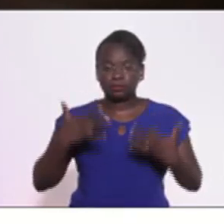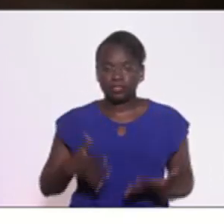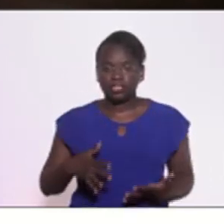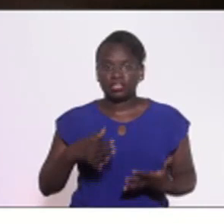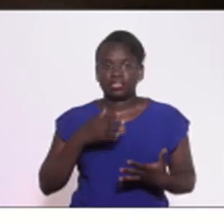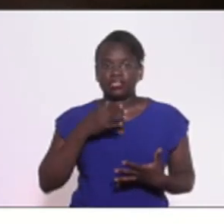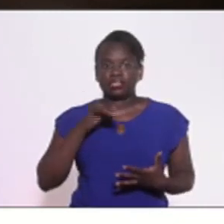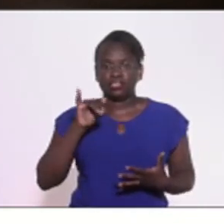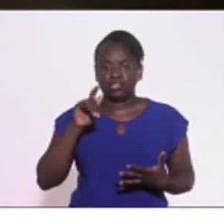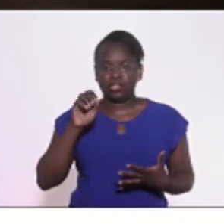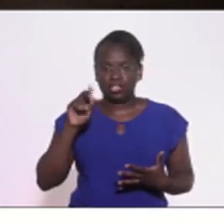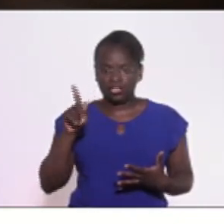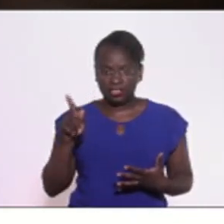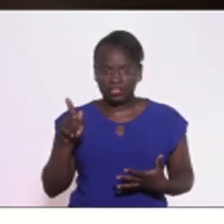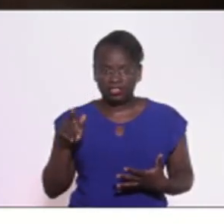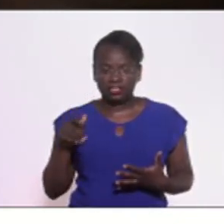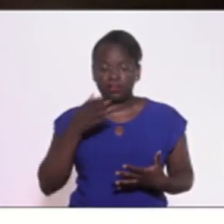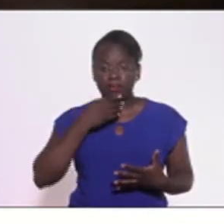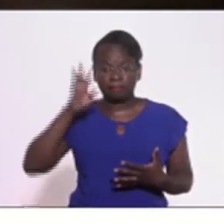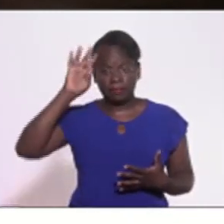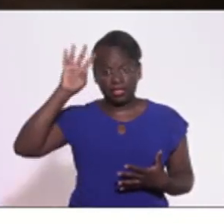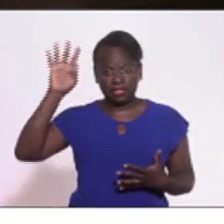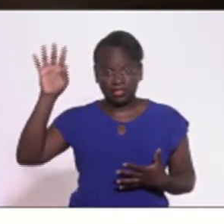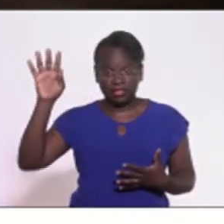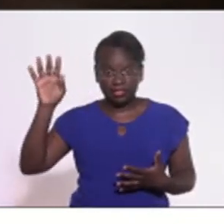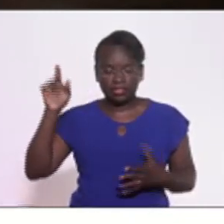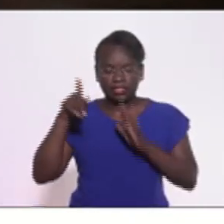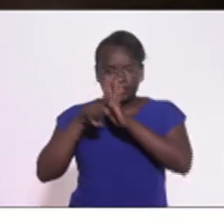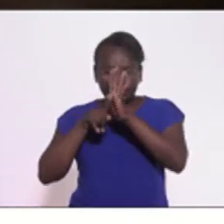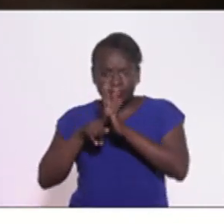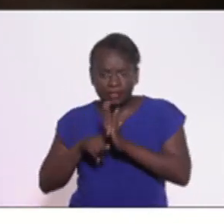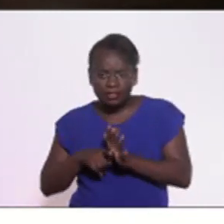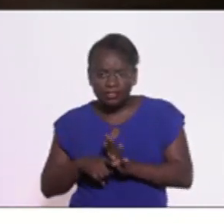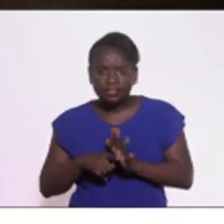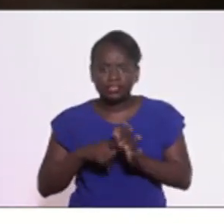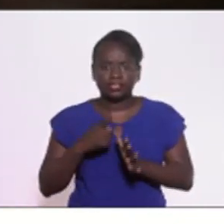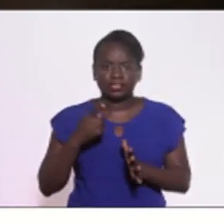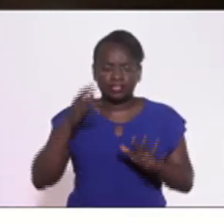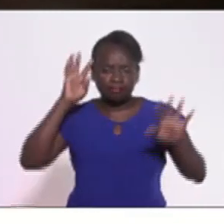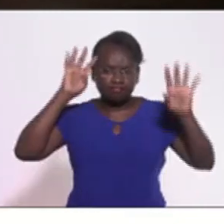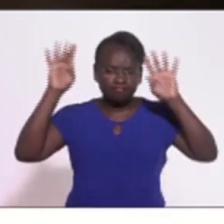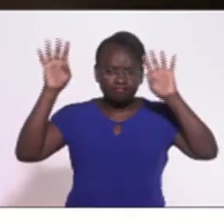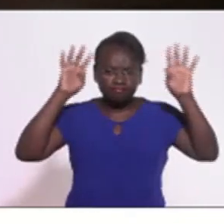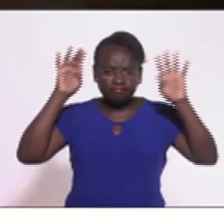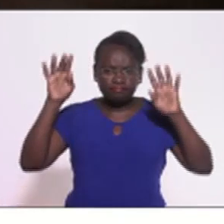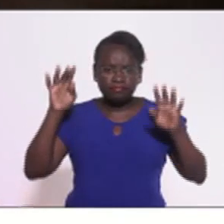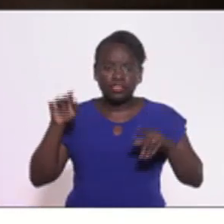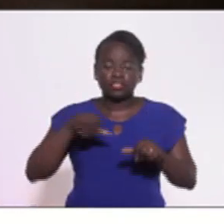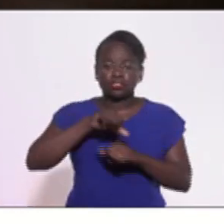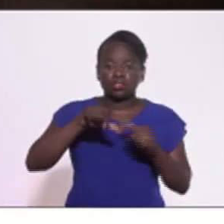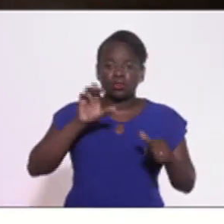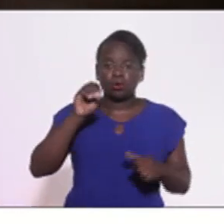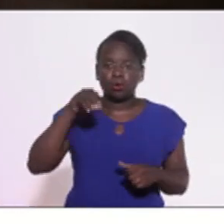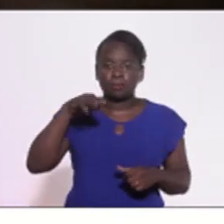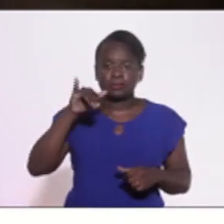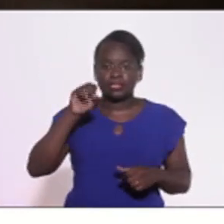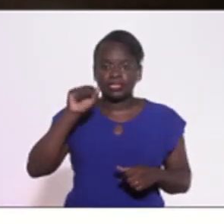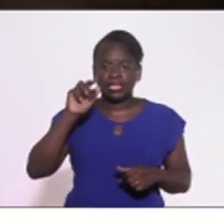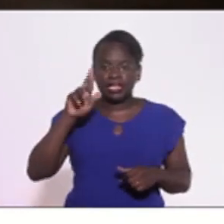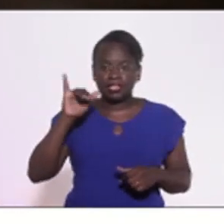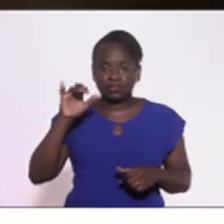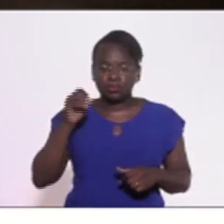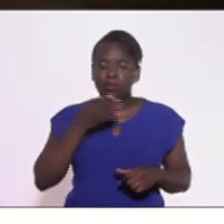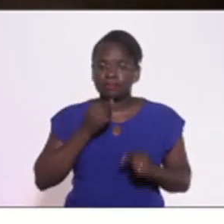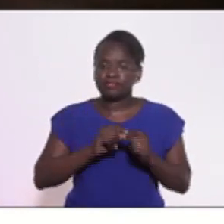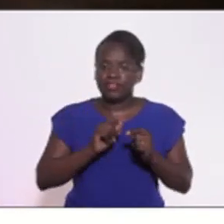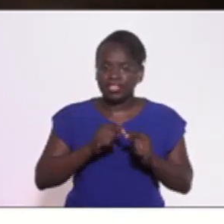O iogue sendo o pensador, o analista, o reflexivo, e o comissário sendo aquele que